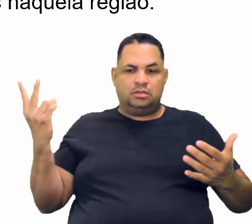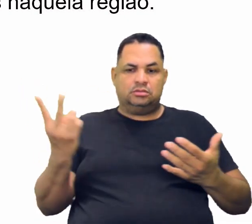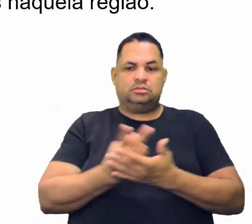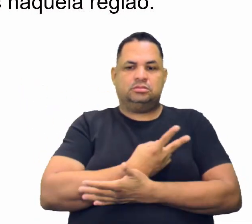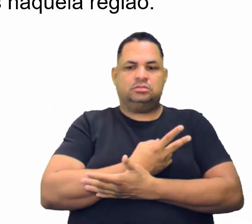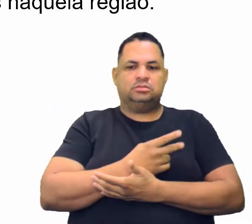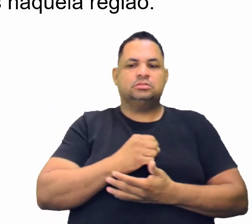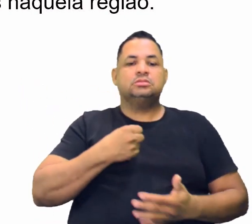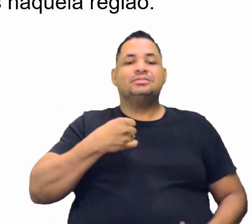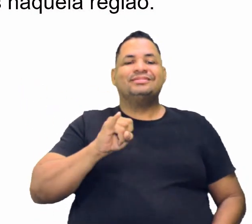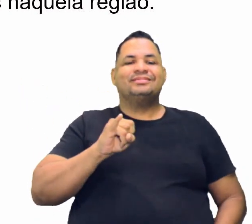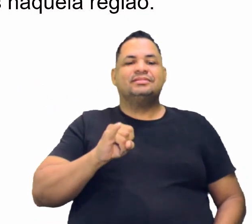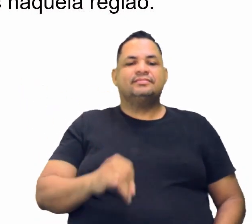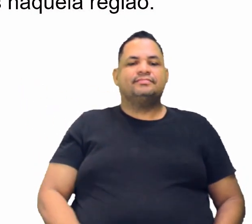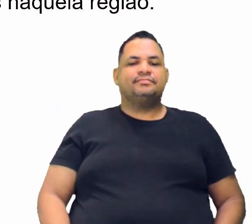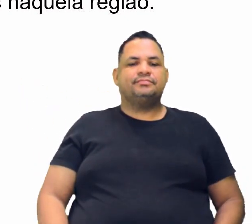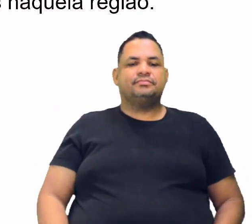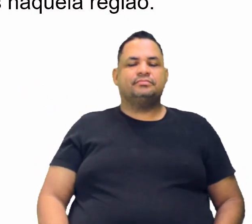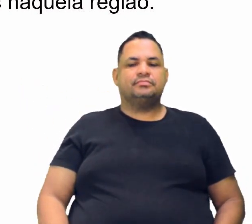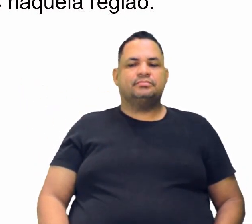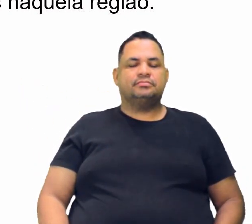não...